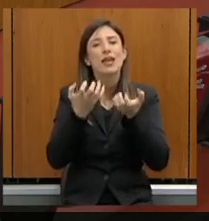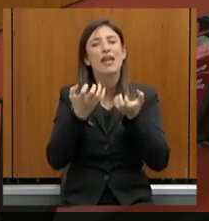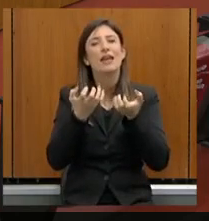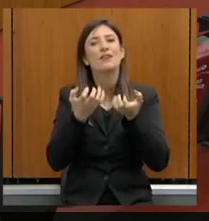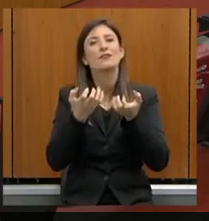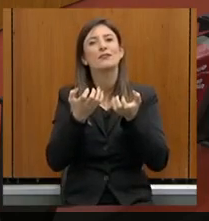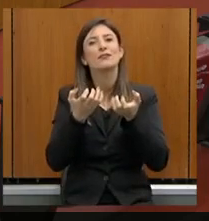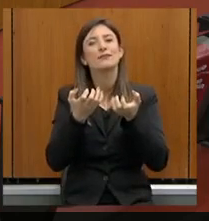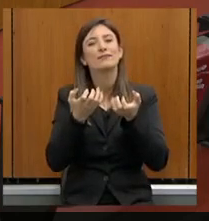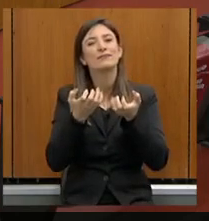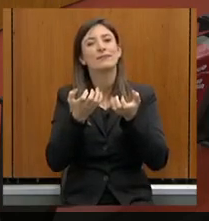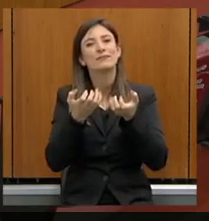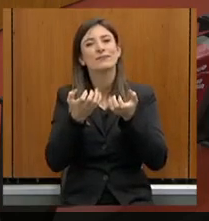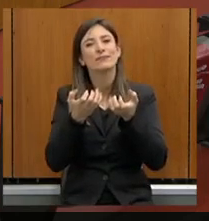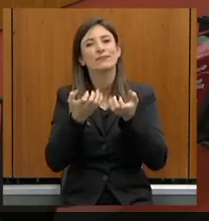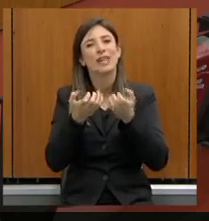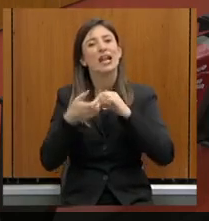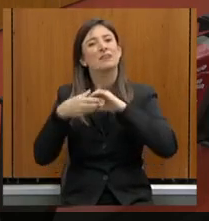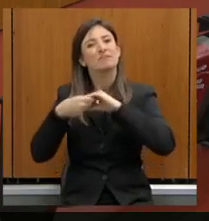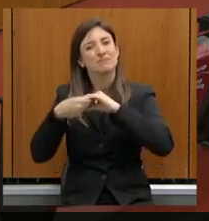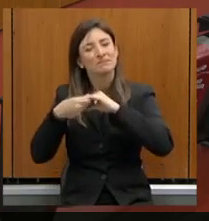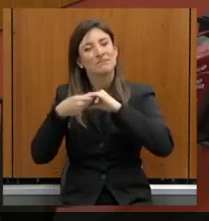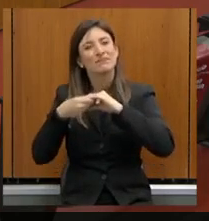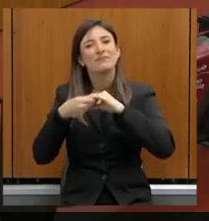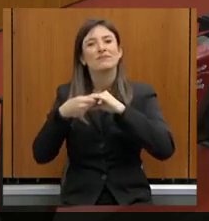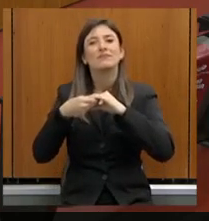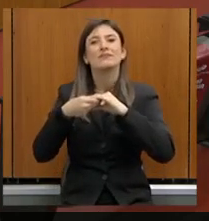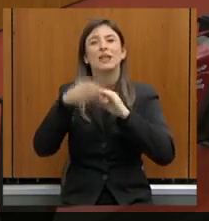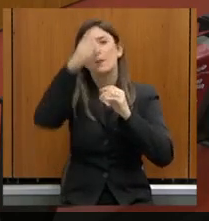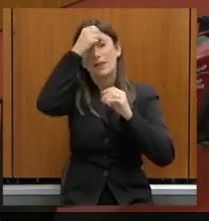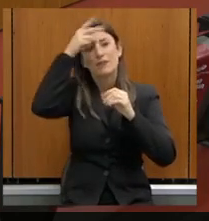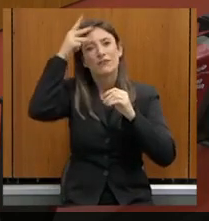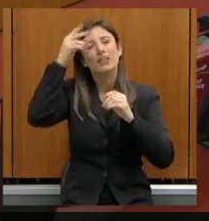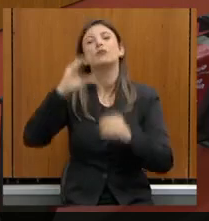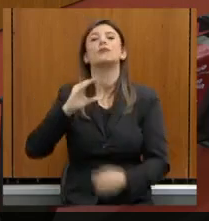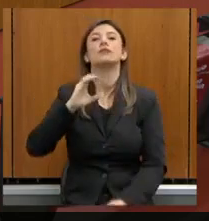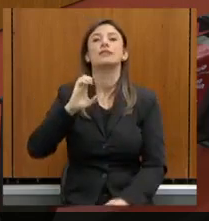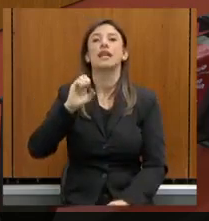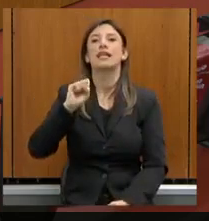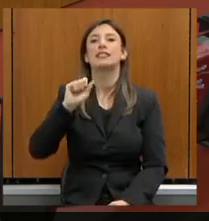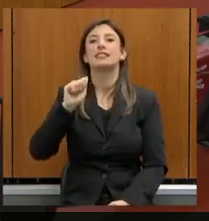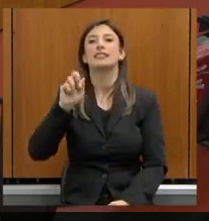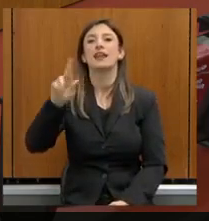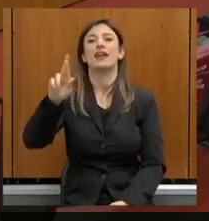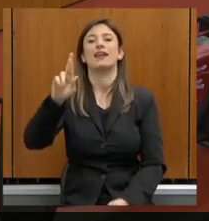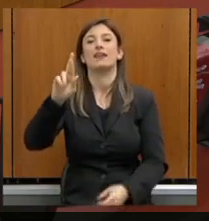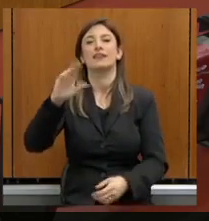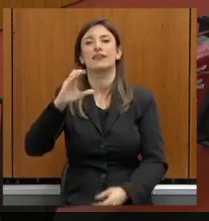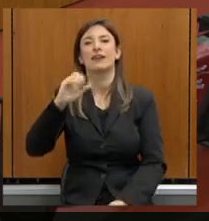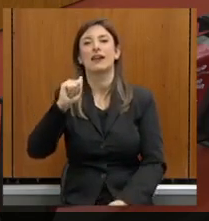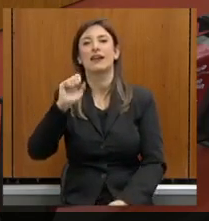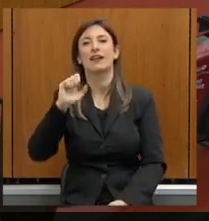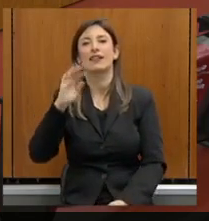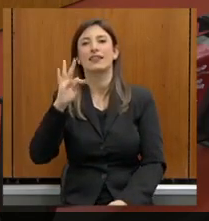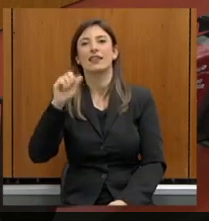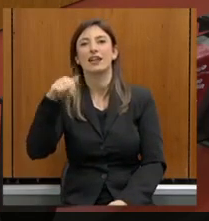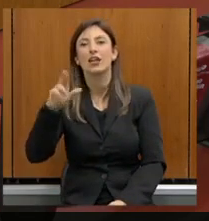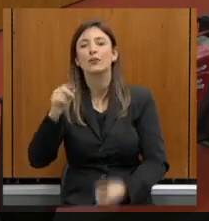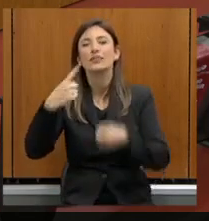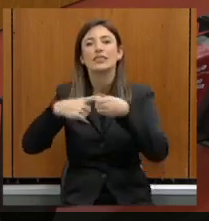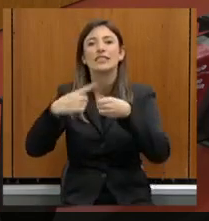o prefeito doutor César Caetano, da querida cidade de Carmo, Paraná,